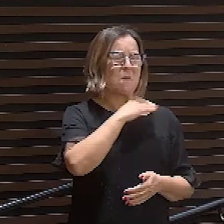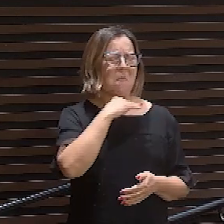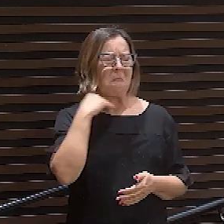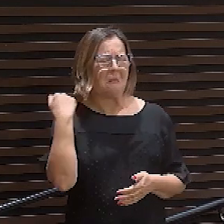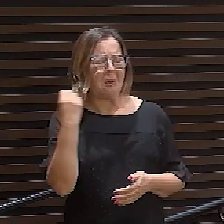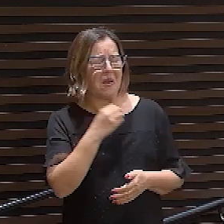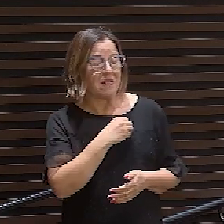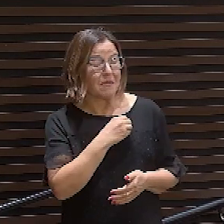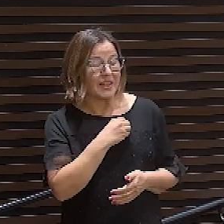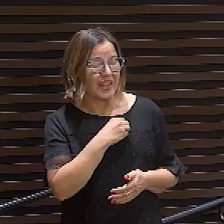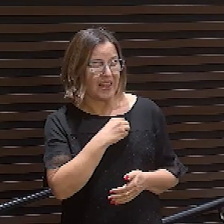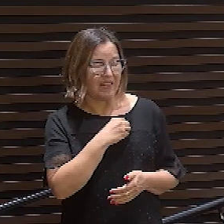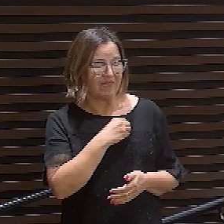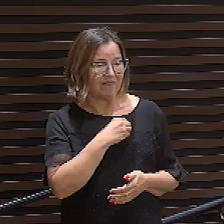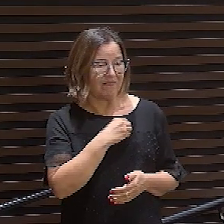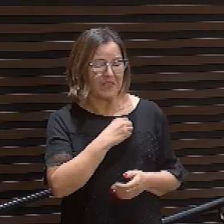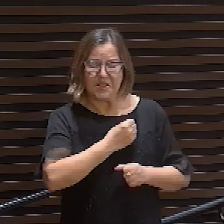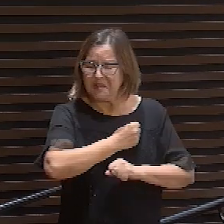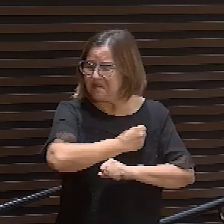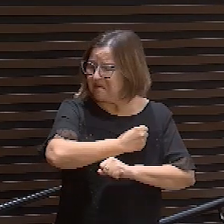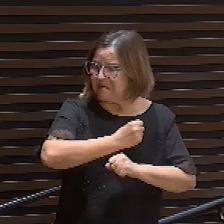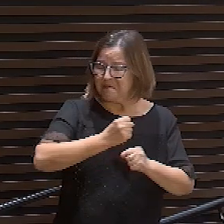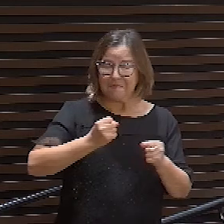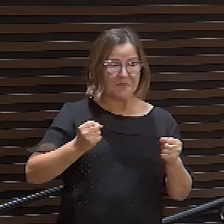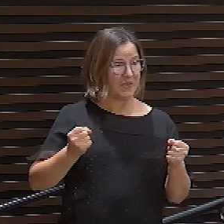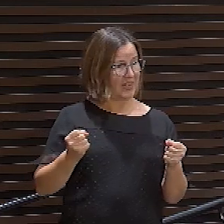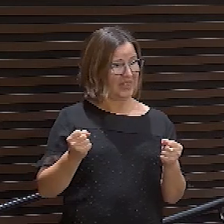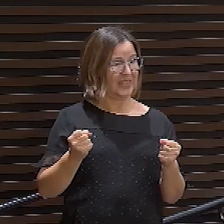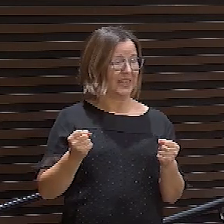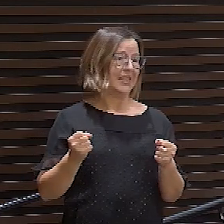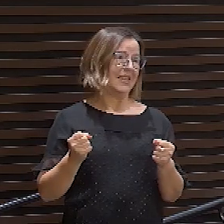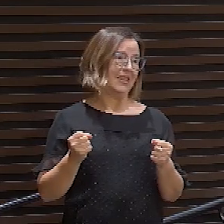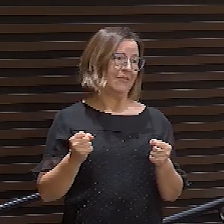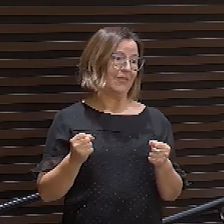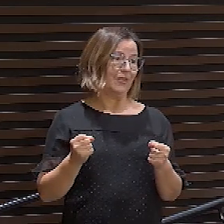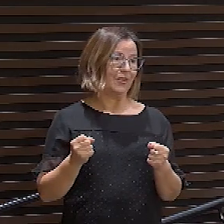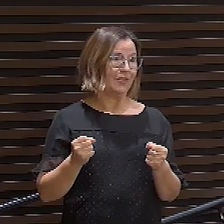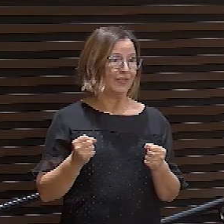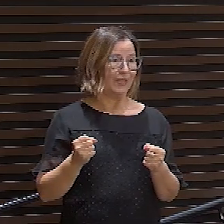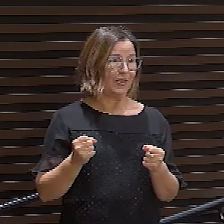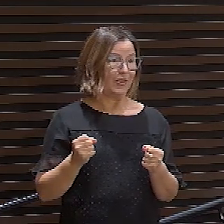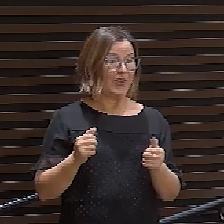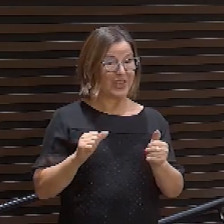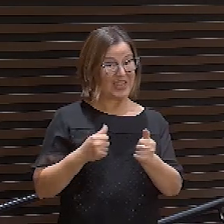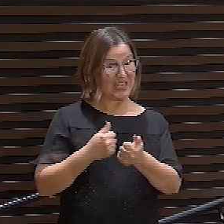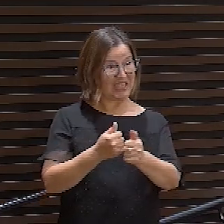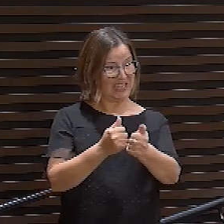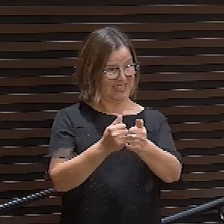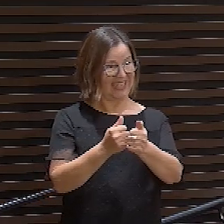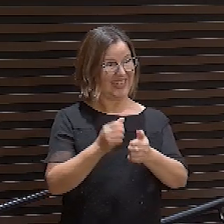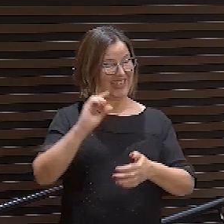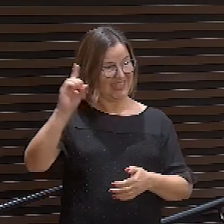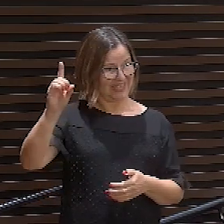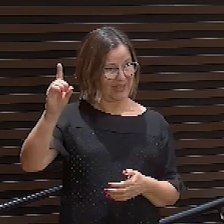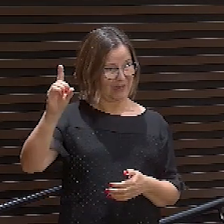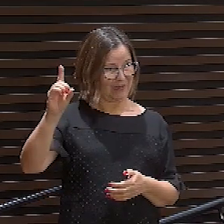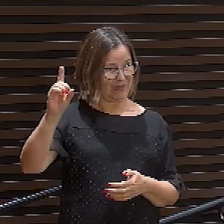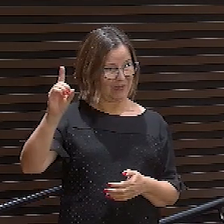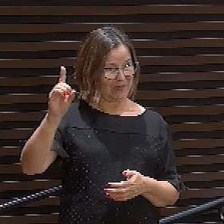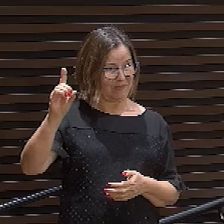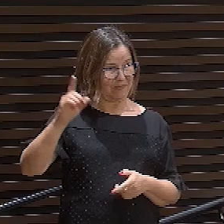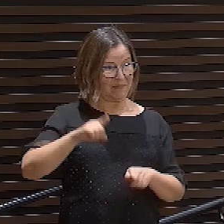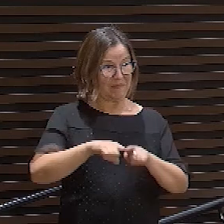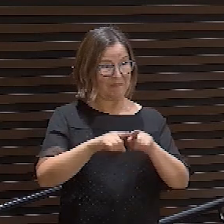e incapazes de poder reagir se Deus não chamar e não vivificar